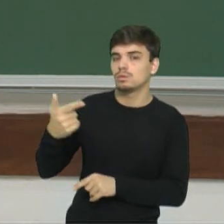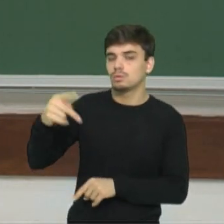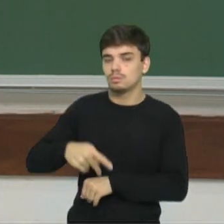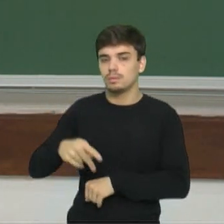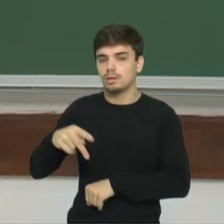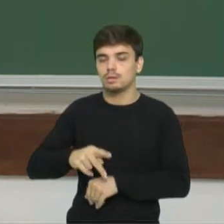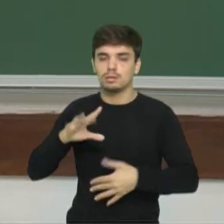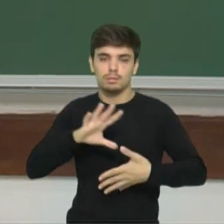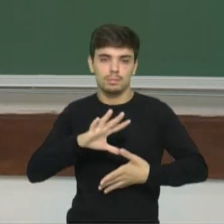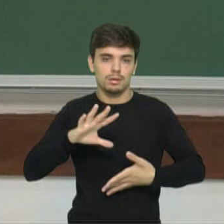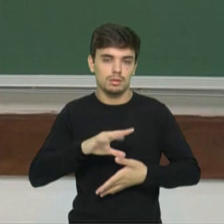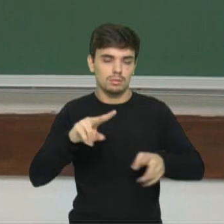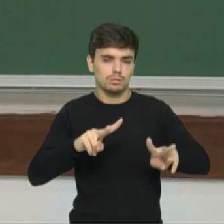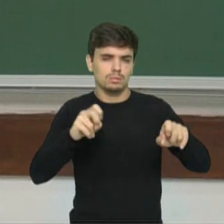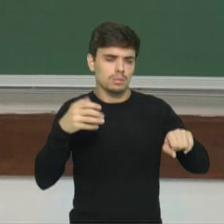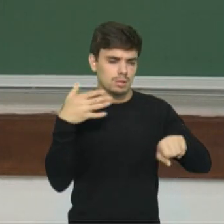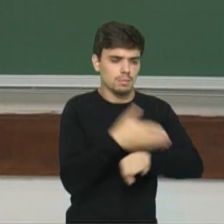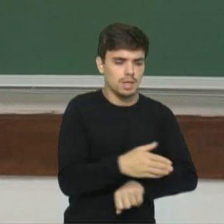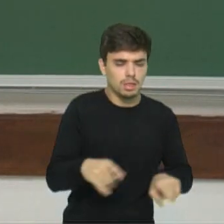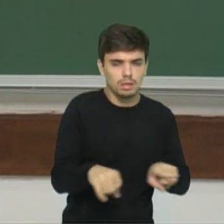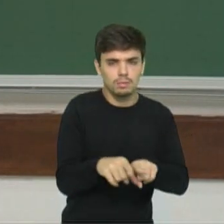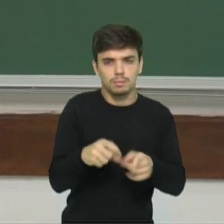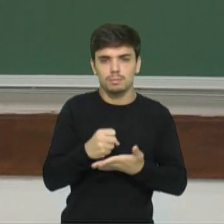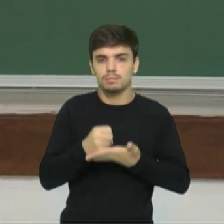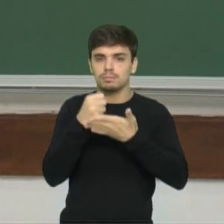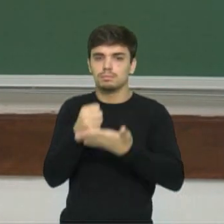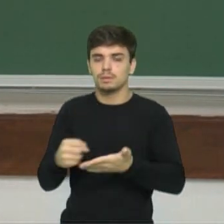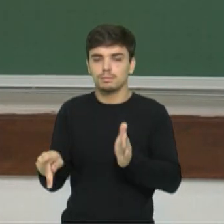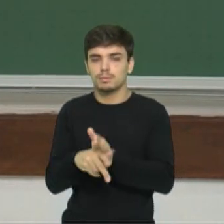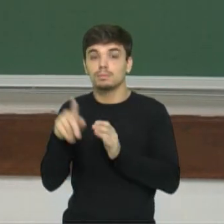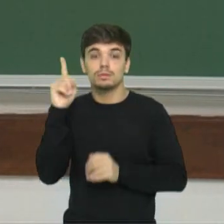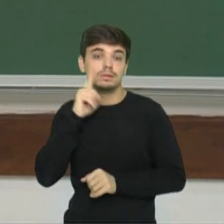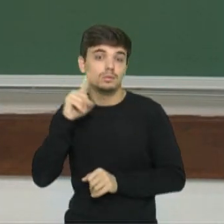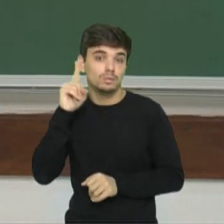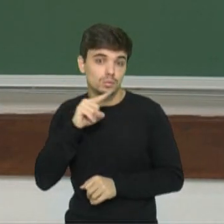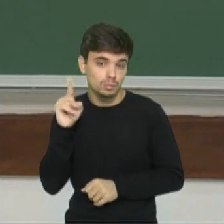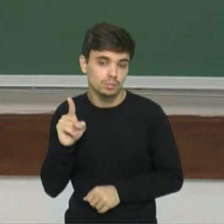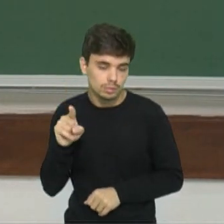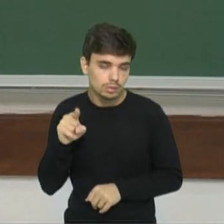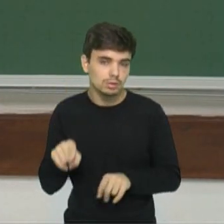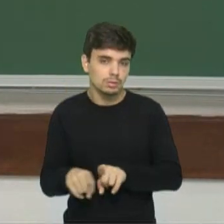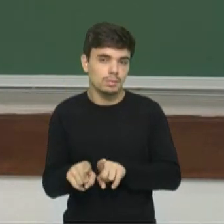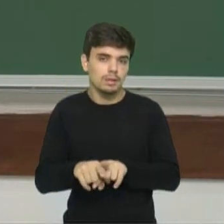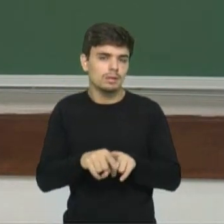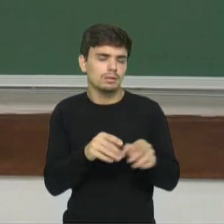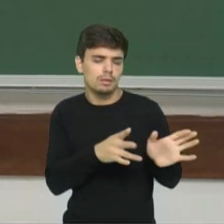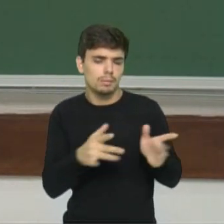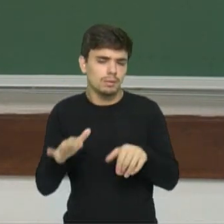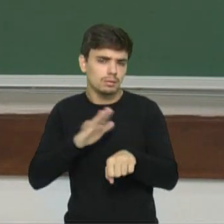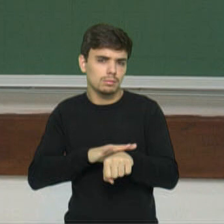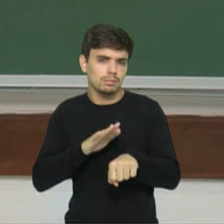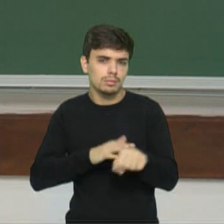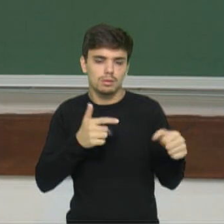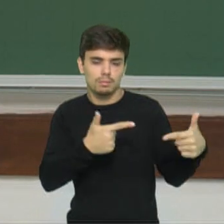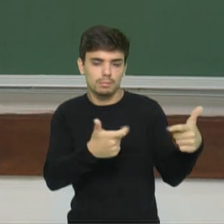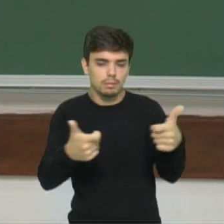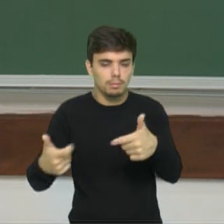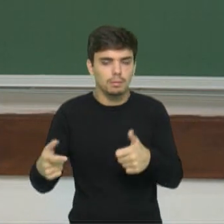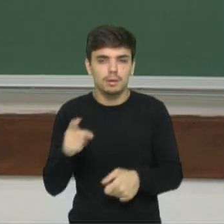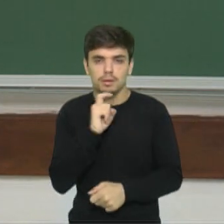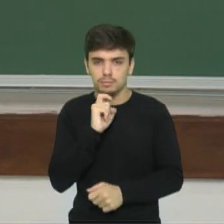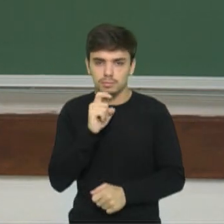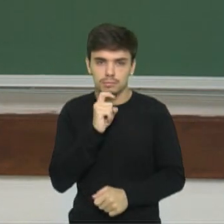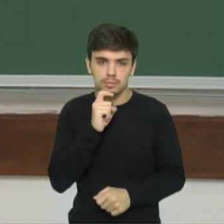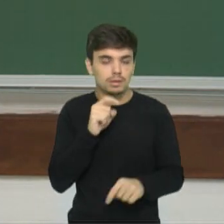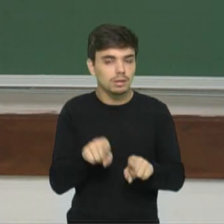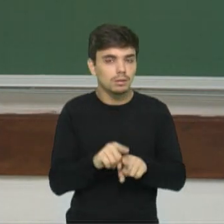América, sob a intervenção, sob o apoio dos Estados Unidos. Durante esse período da Guerra Fria, esse conflito ideológico entre